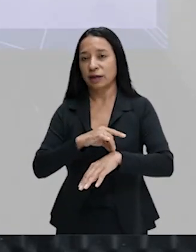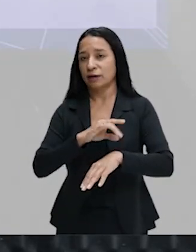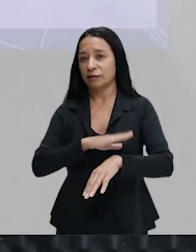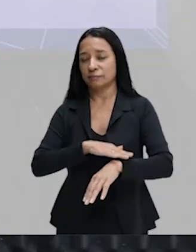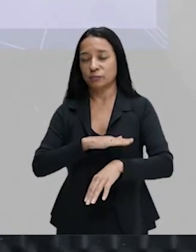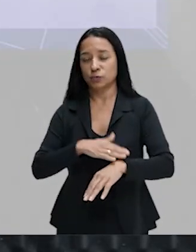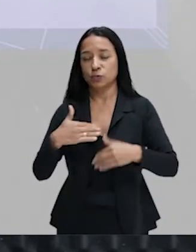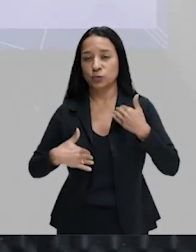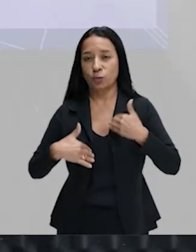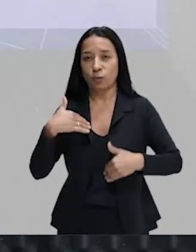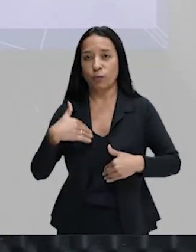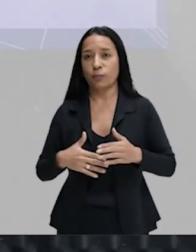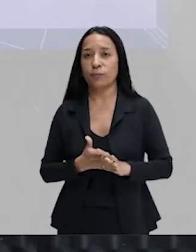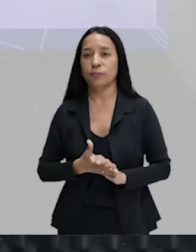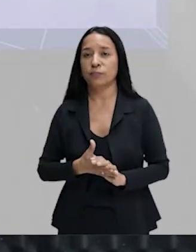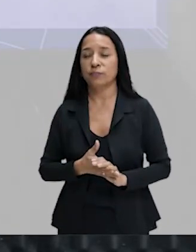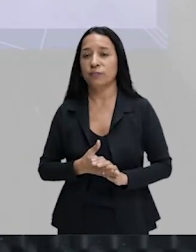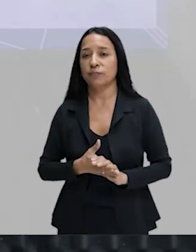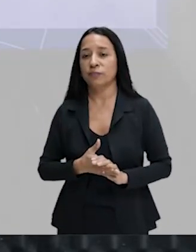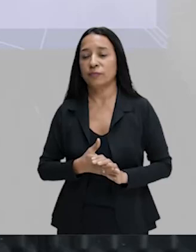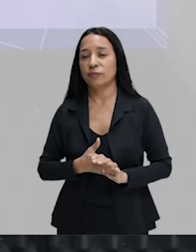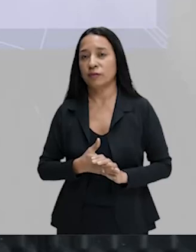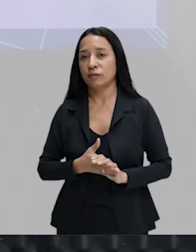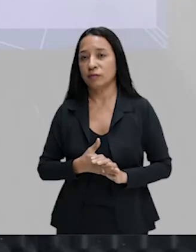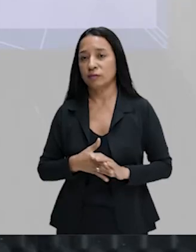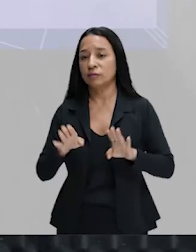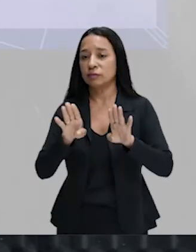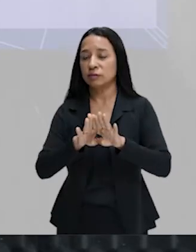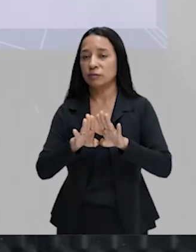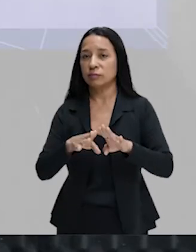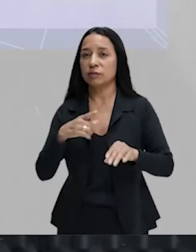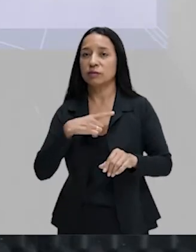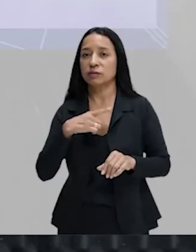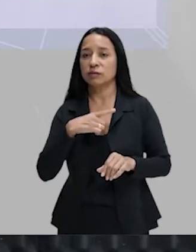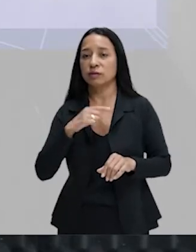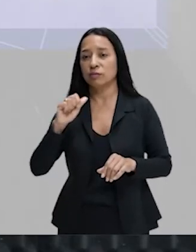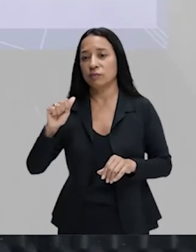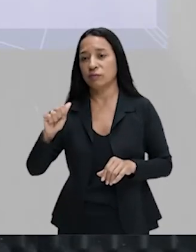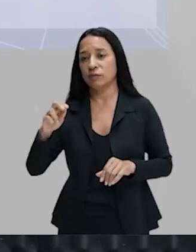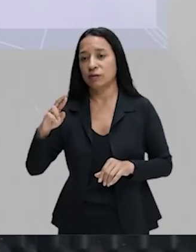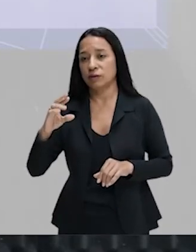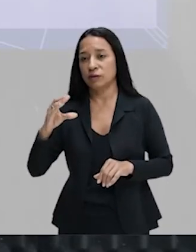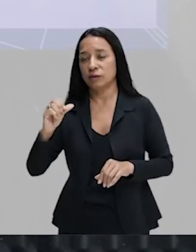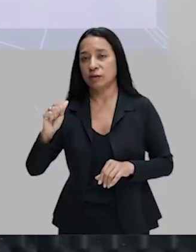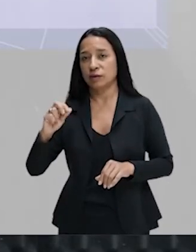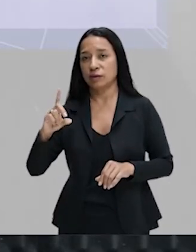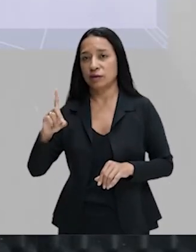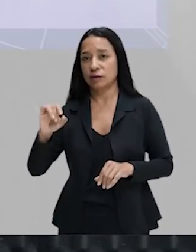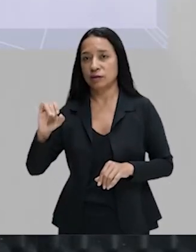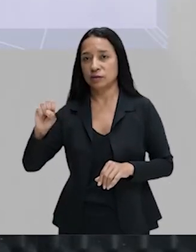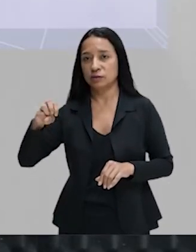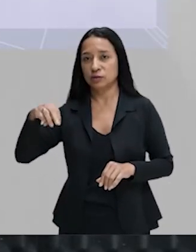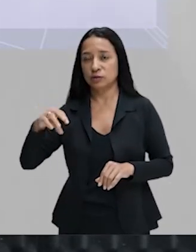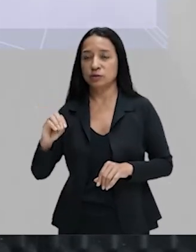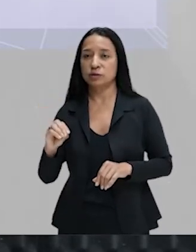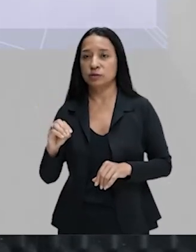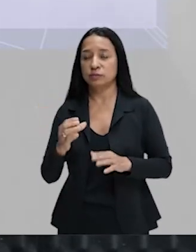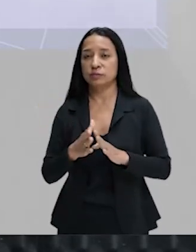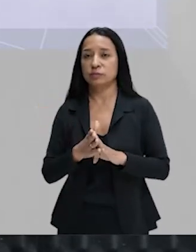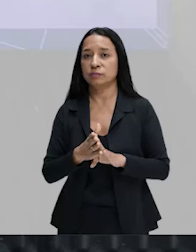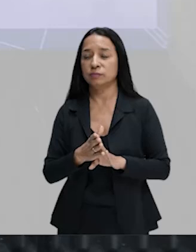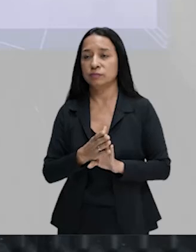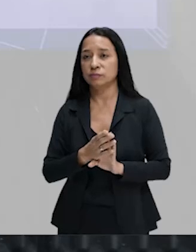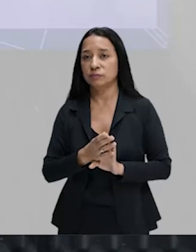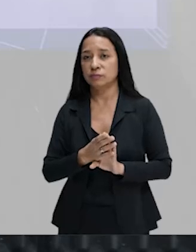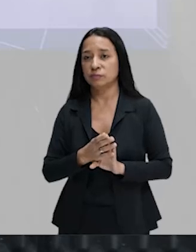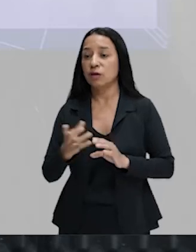temos o arcadismo, né? Lembrando que Brasil começa com barroco, tá? Literatura de informação em barroco. Aí vem o arcadismo, que é